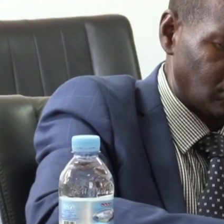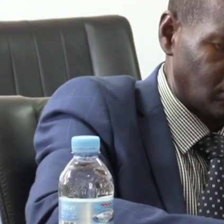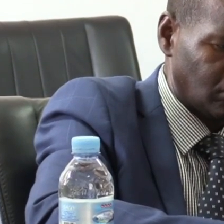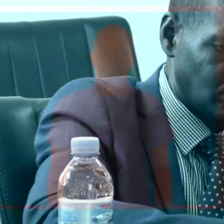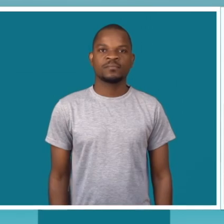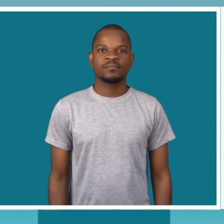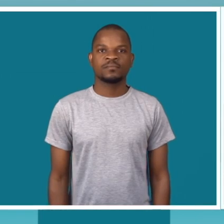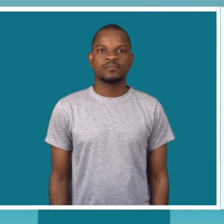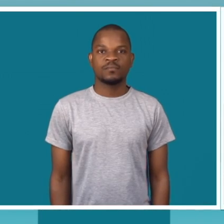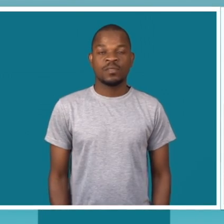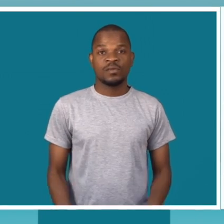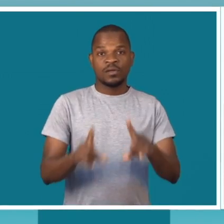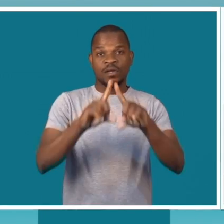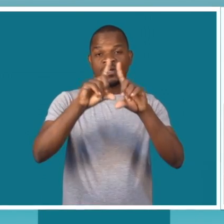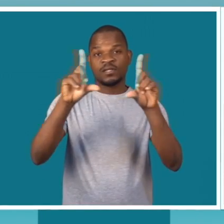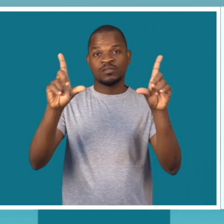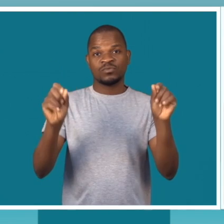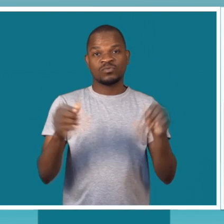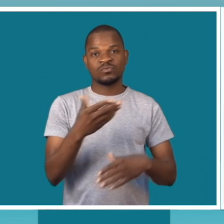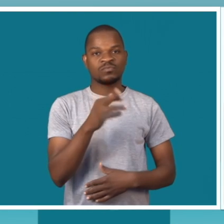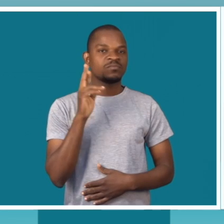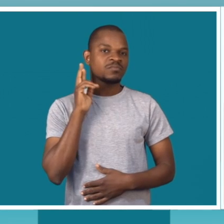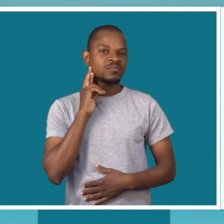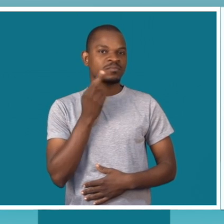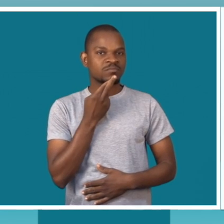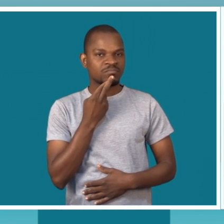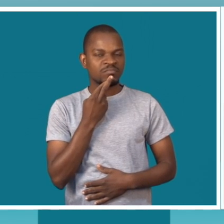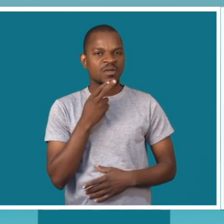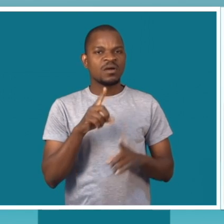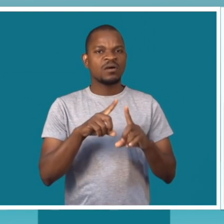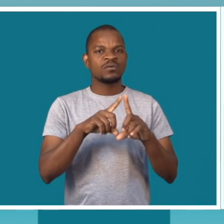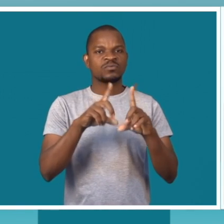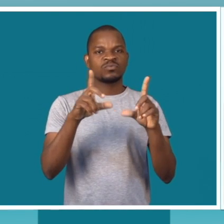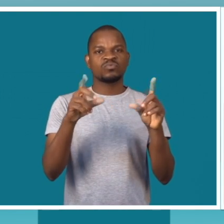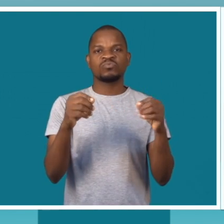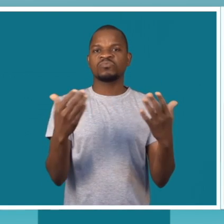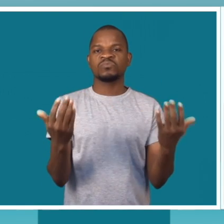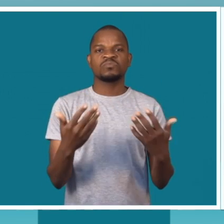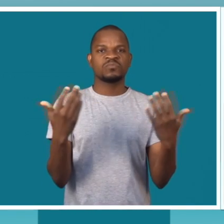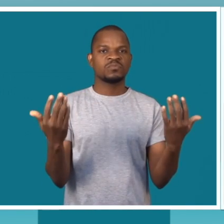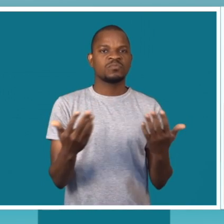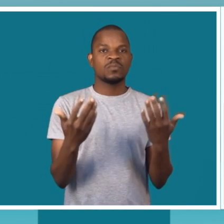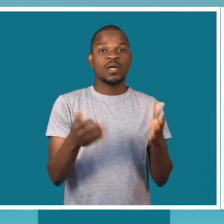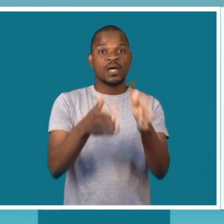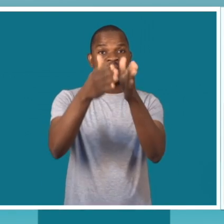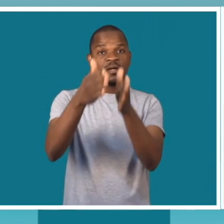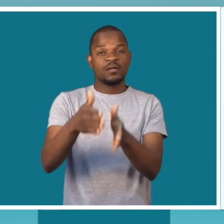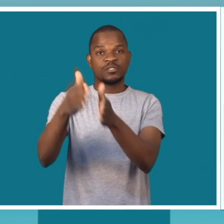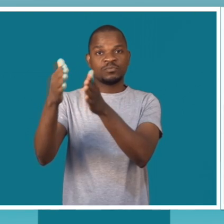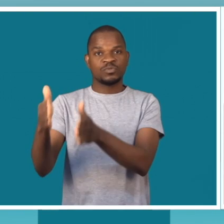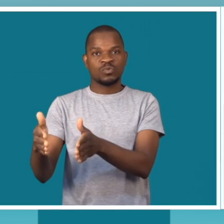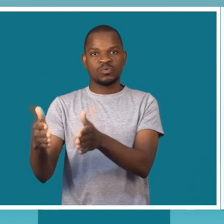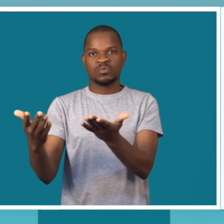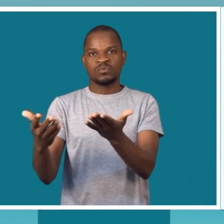país. Em relação à questão de atendimento, em relação às pessoas